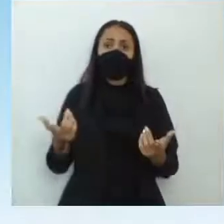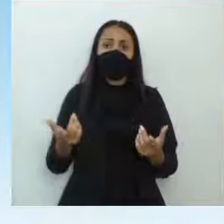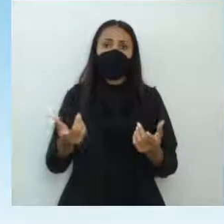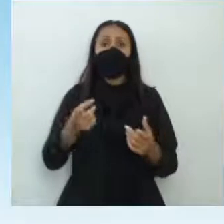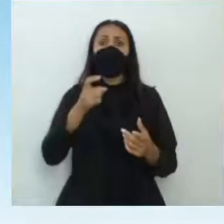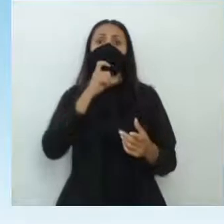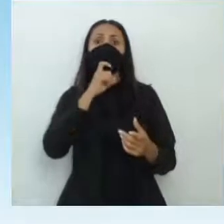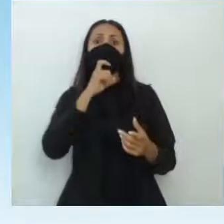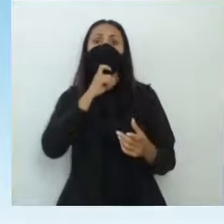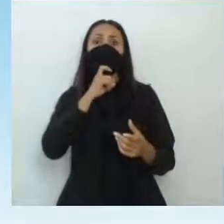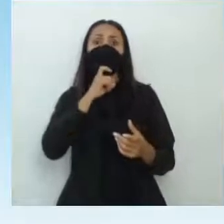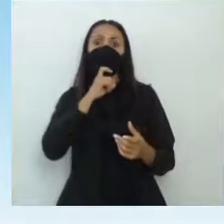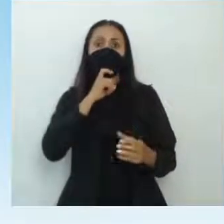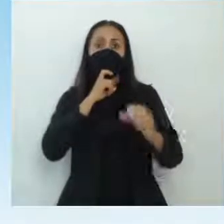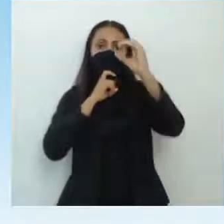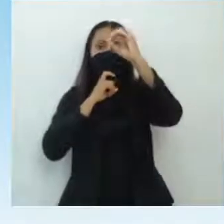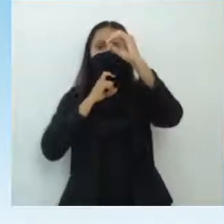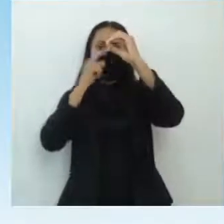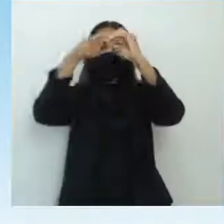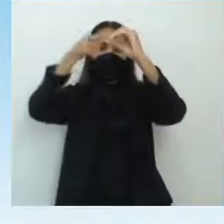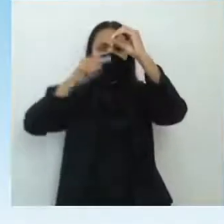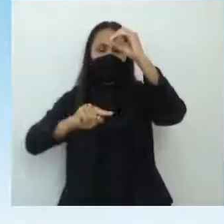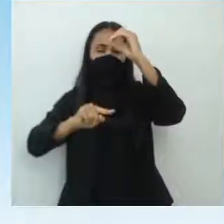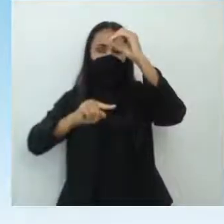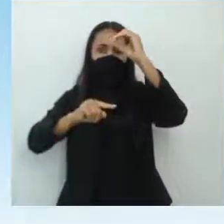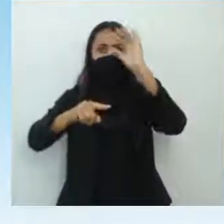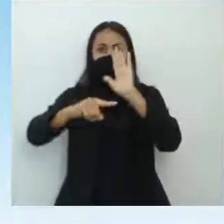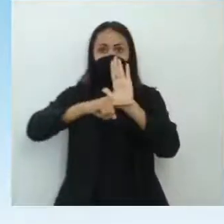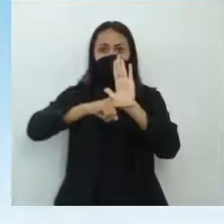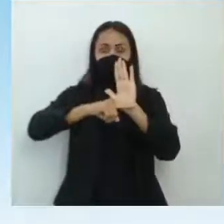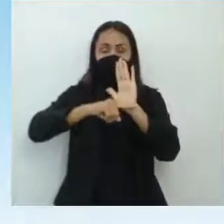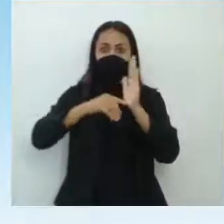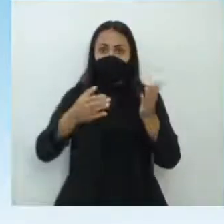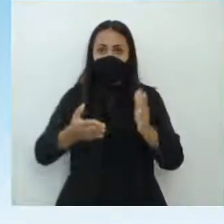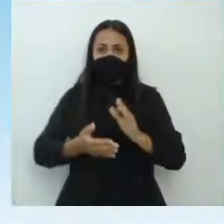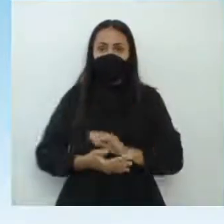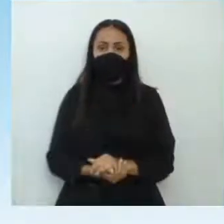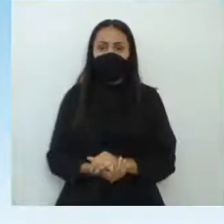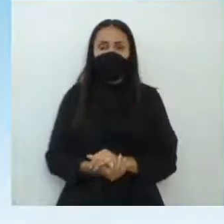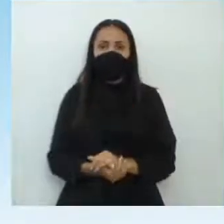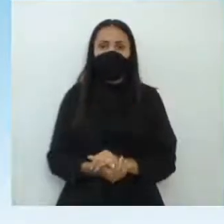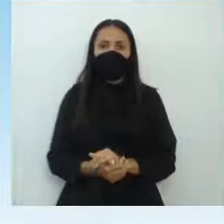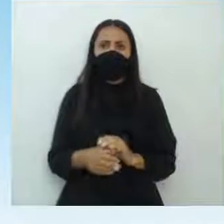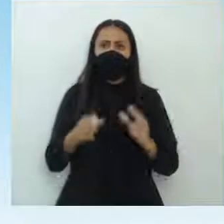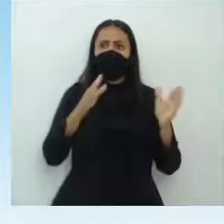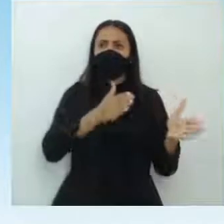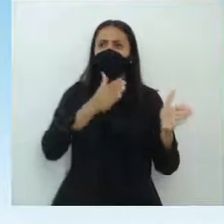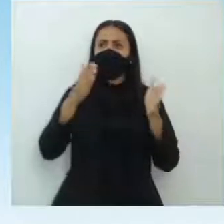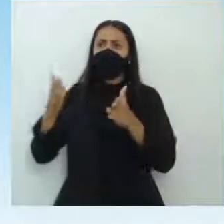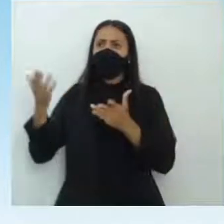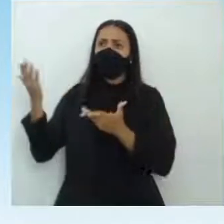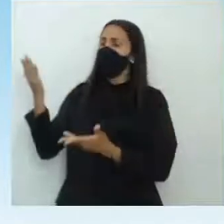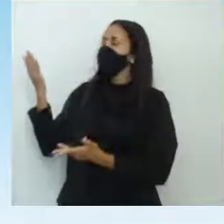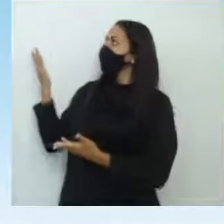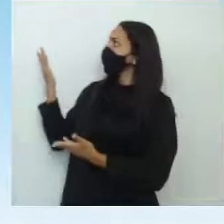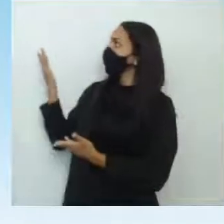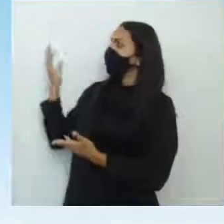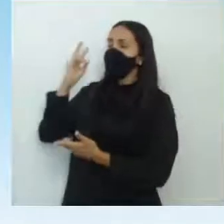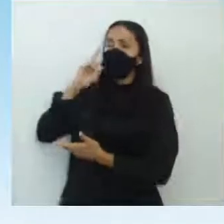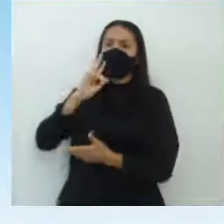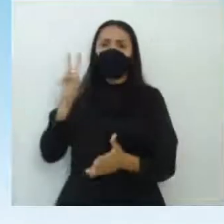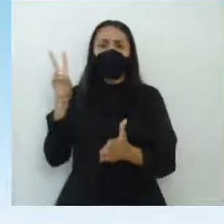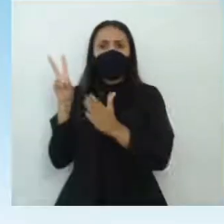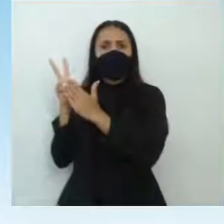abaixo de zero, ele está ali sobre um sol escaldante. E de repente, na outra imagem, você vê um